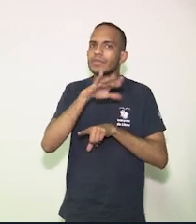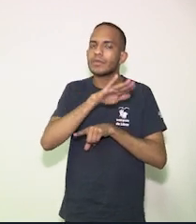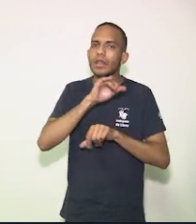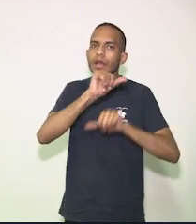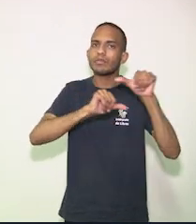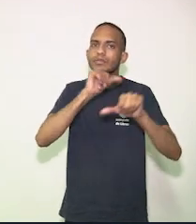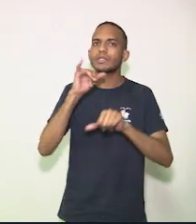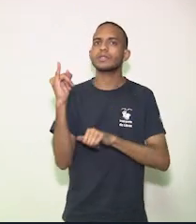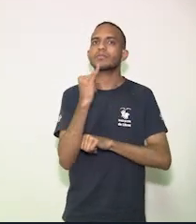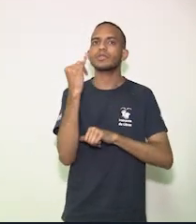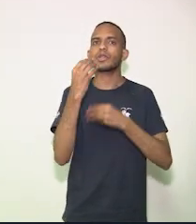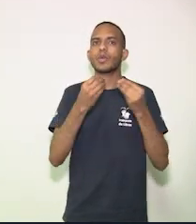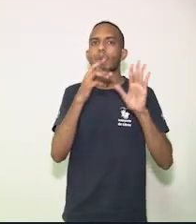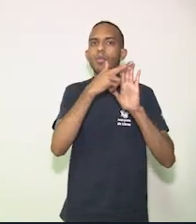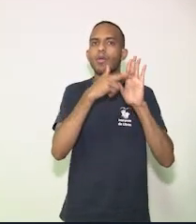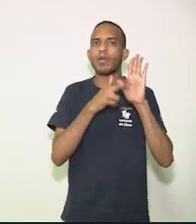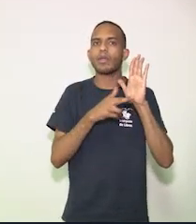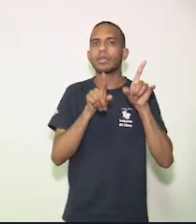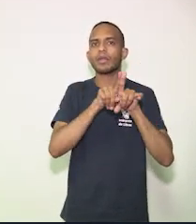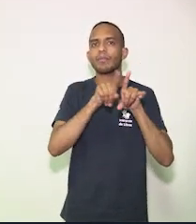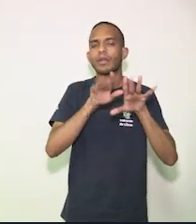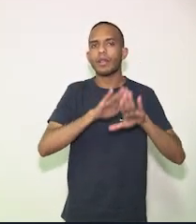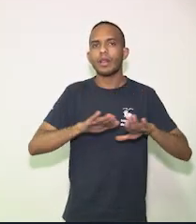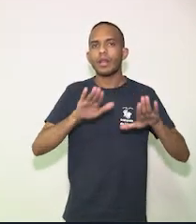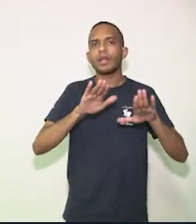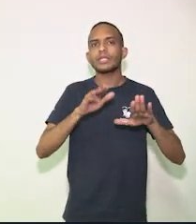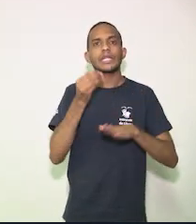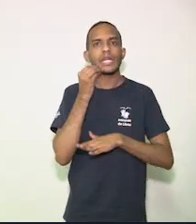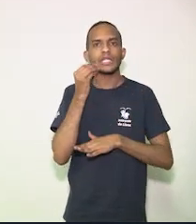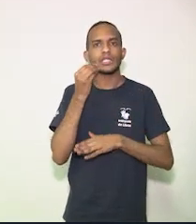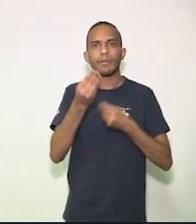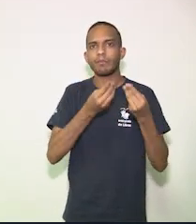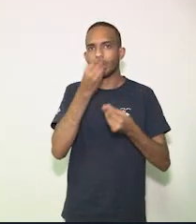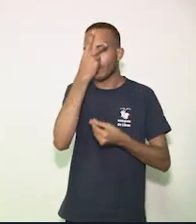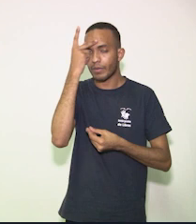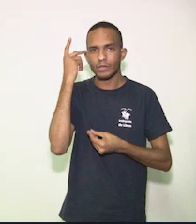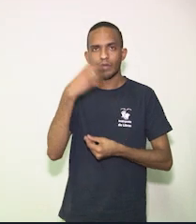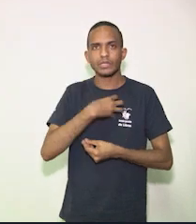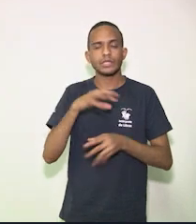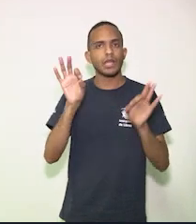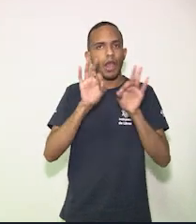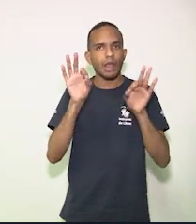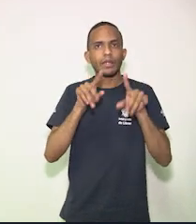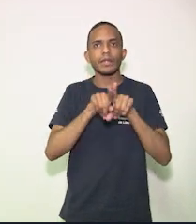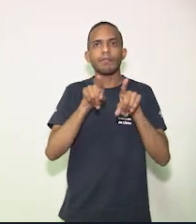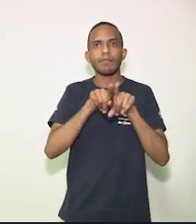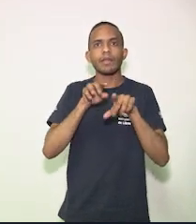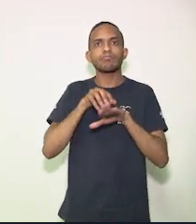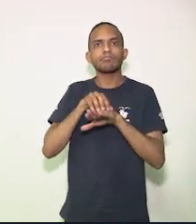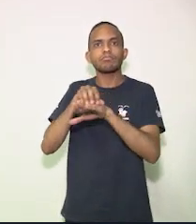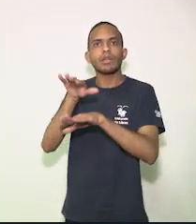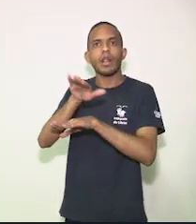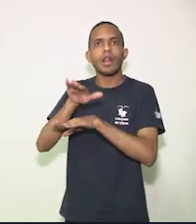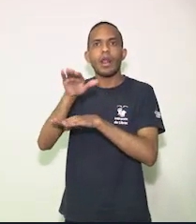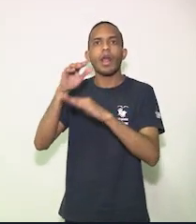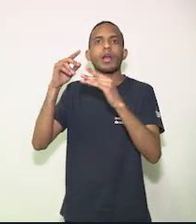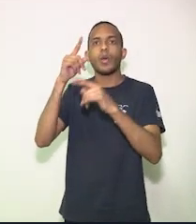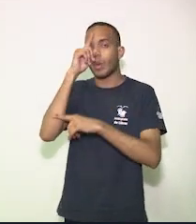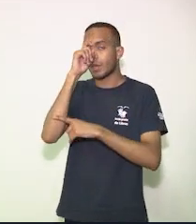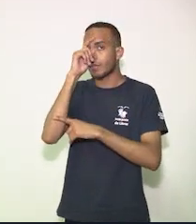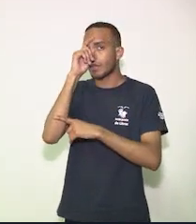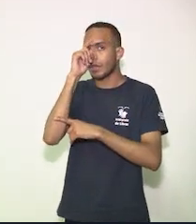Tivemos aí uma mudança importante de protocolo, quando passamos a testar os sintomáticos e encaminhá-los à internação